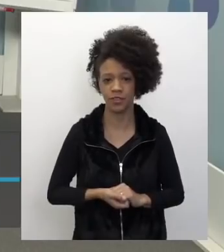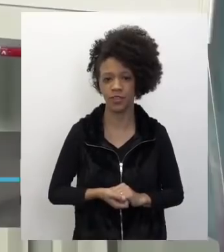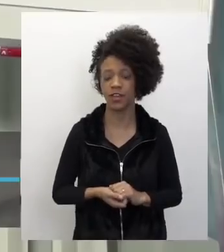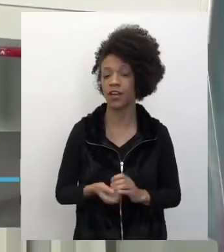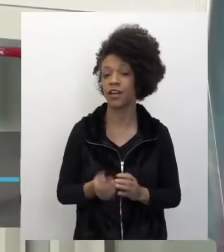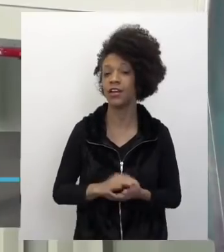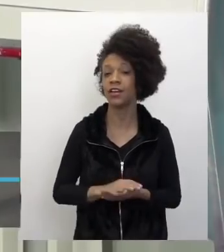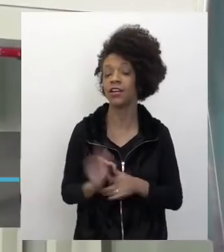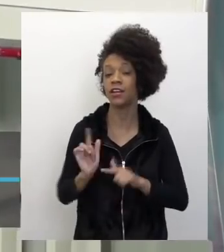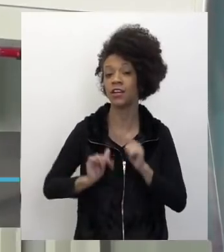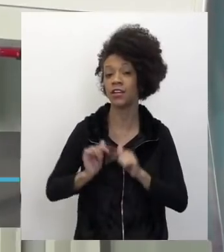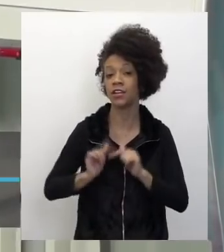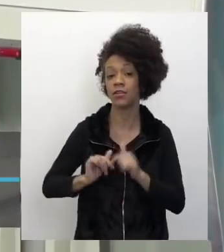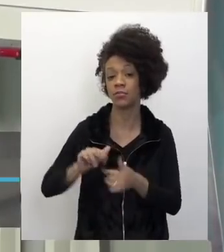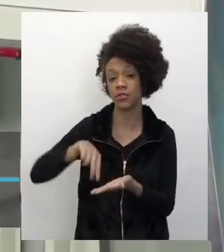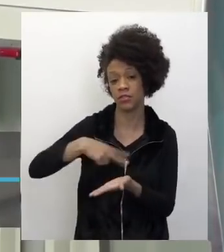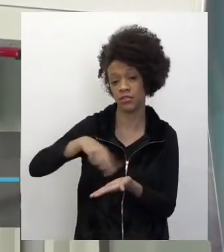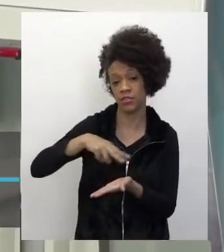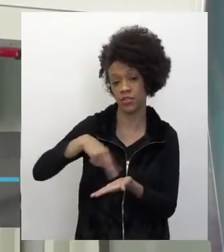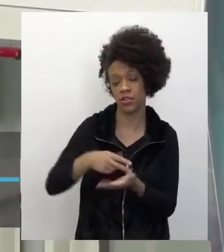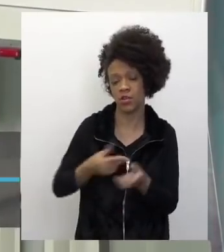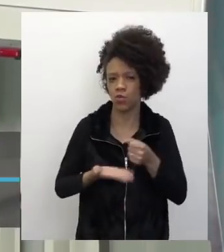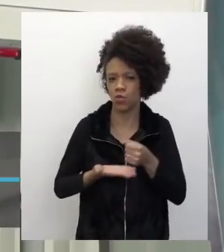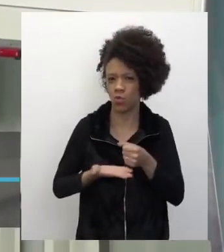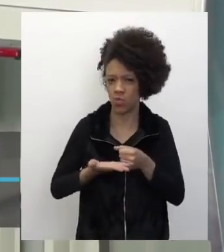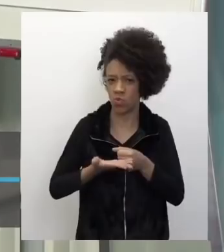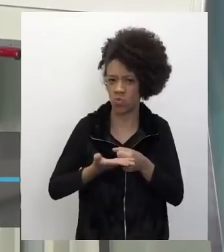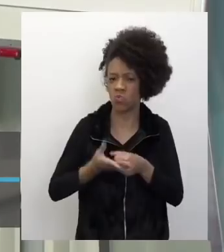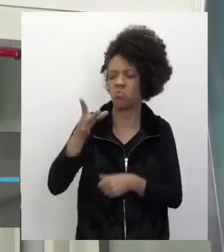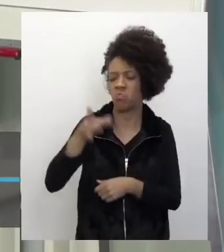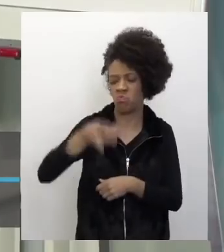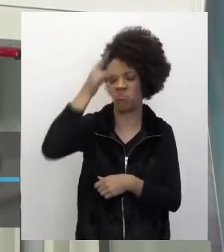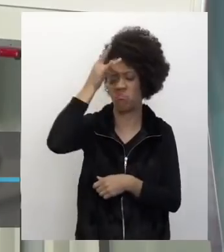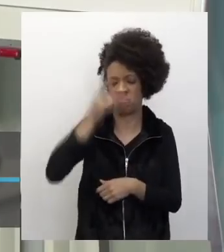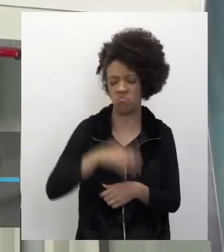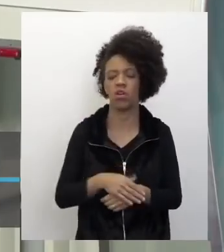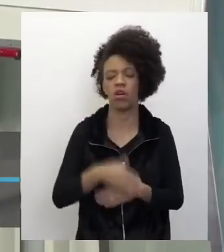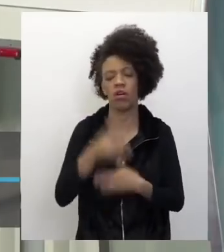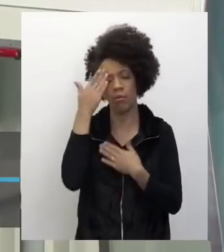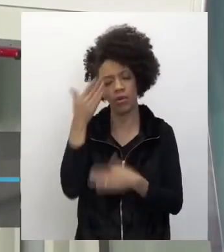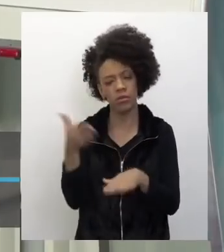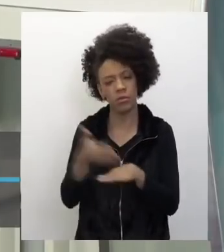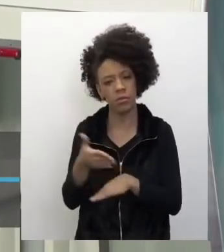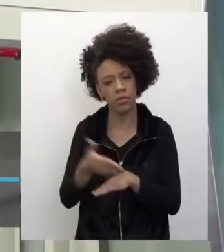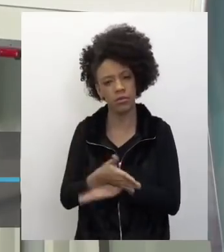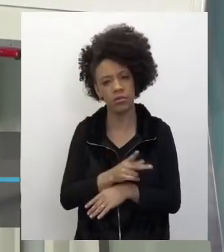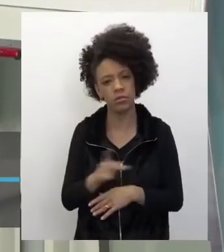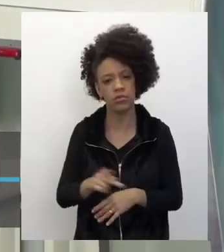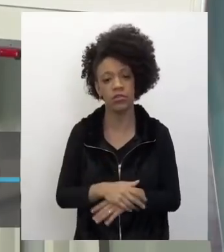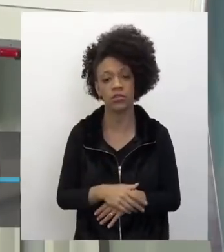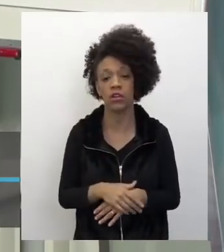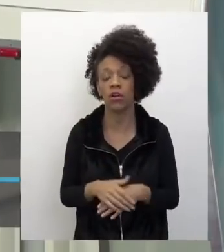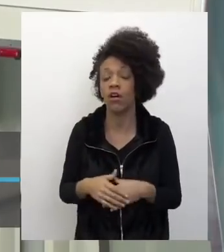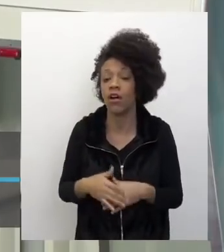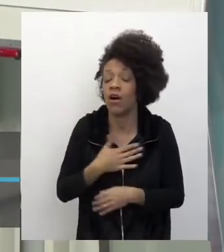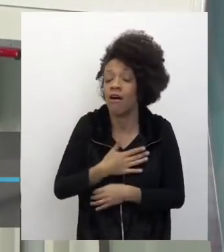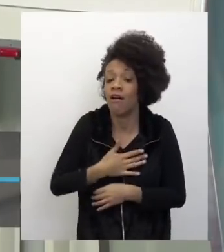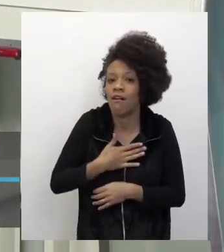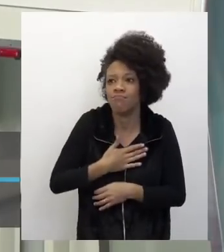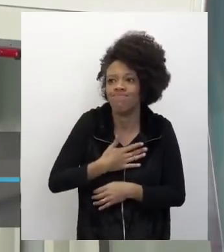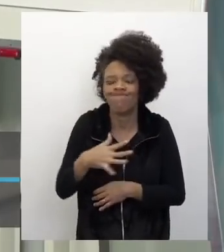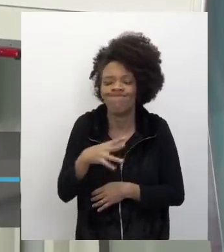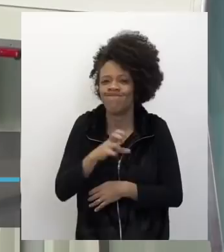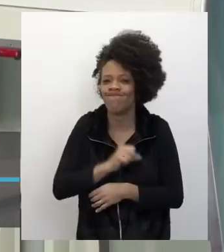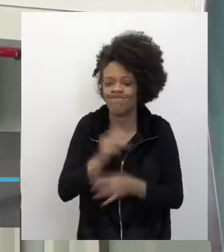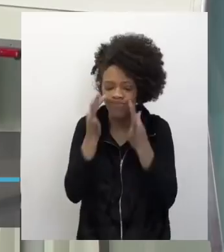elementos das aulas de dança, dos níveis, ela guardou bem, professores, obrigada pela participação. Turma, adorei a participação, que vocês conseguiram prestar